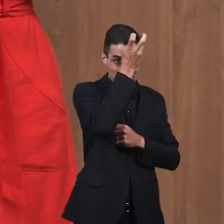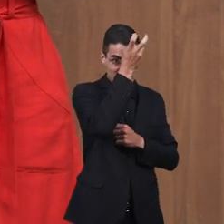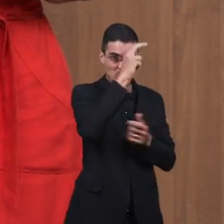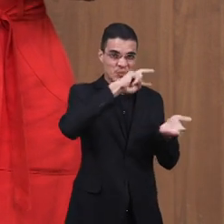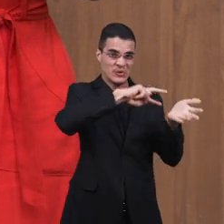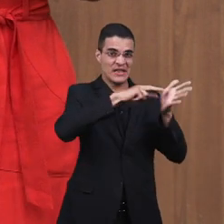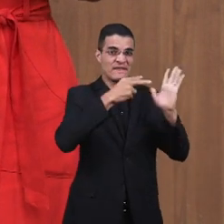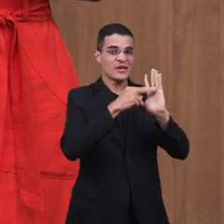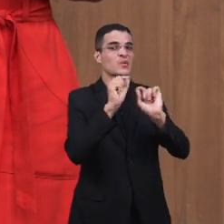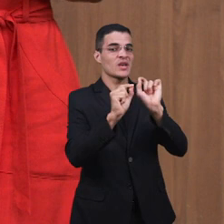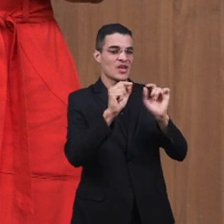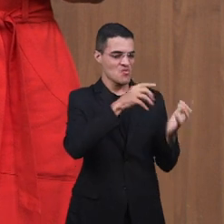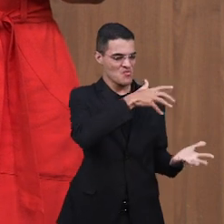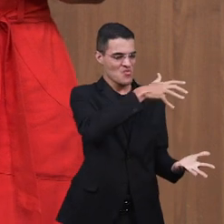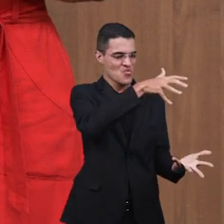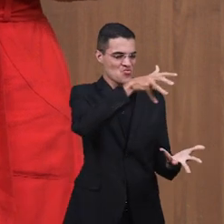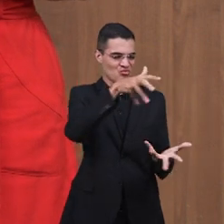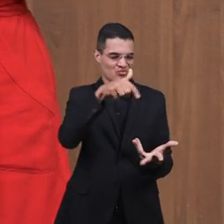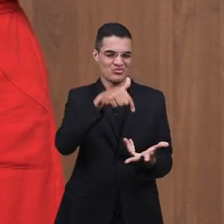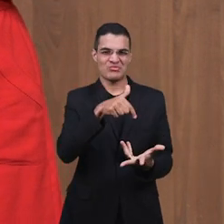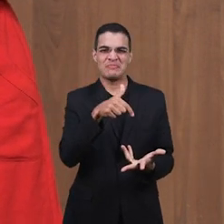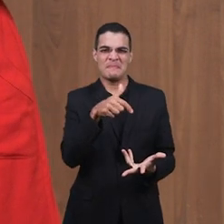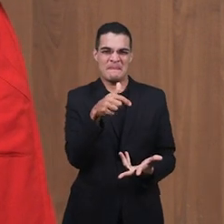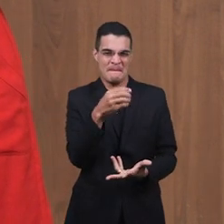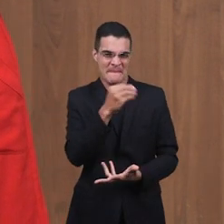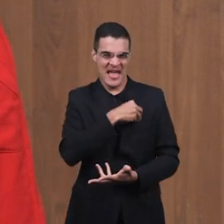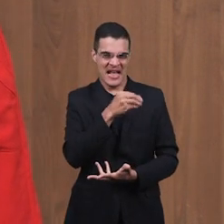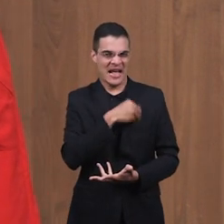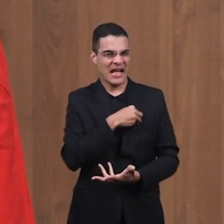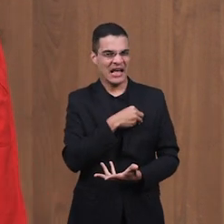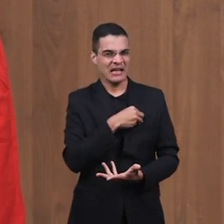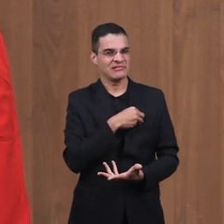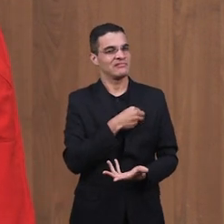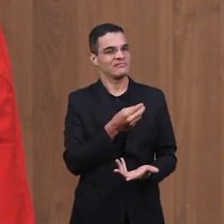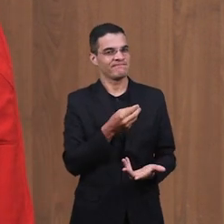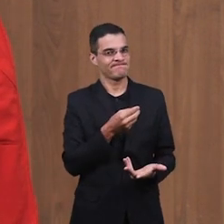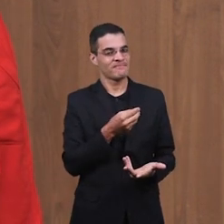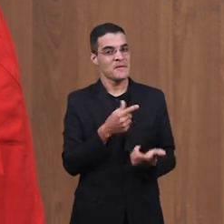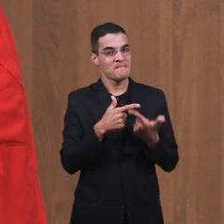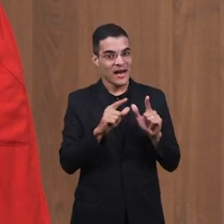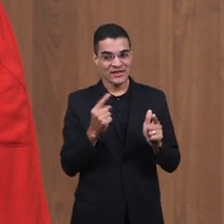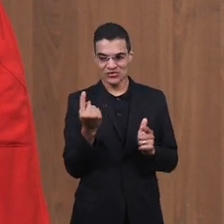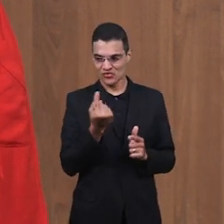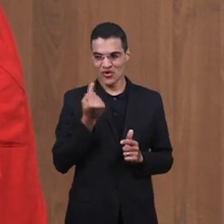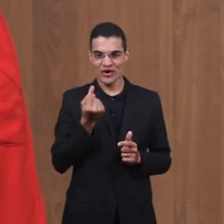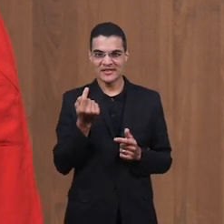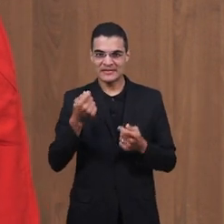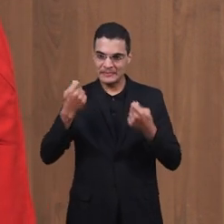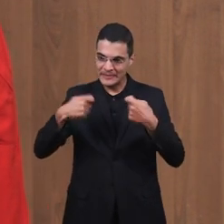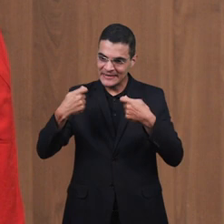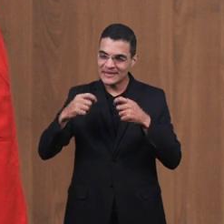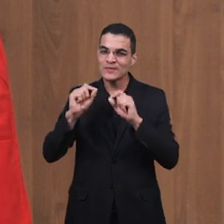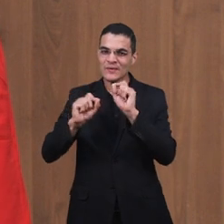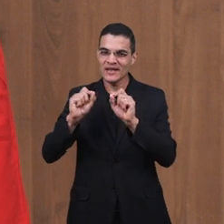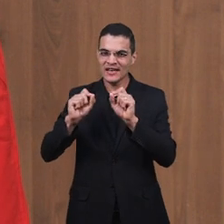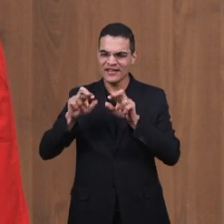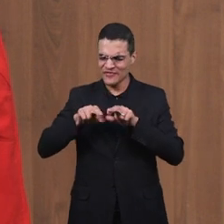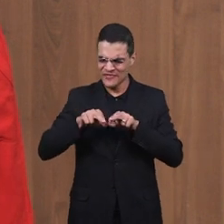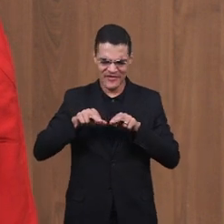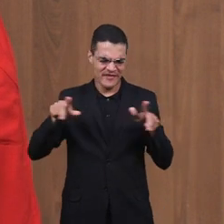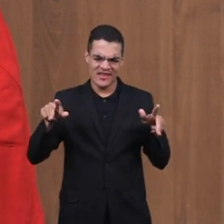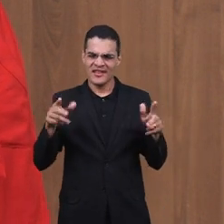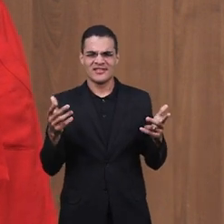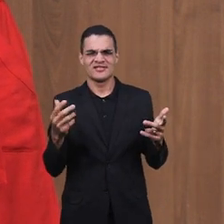mundo cheio de pecado e nós precisamos ser diferentes.